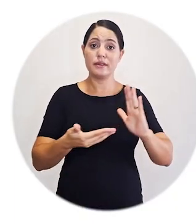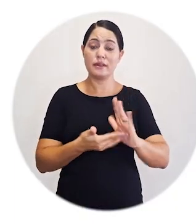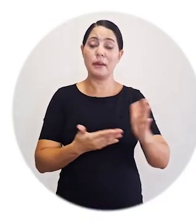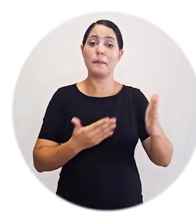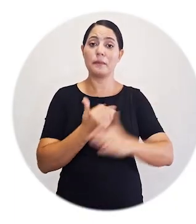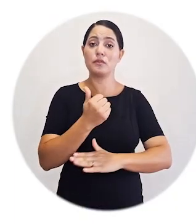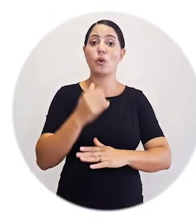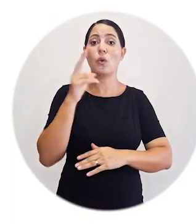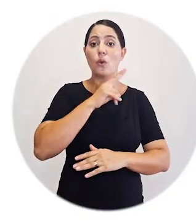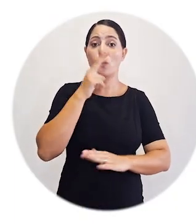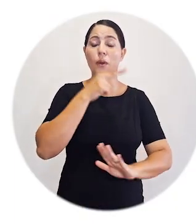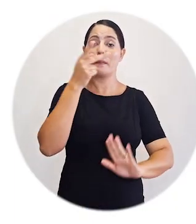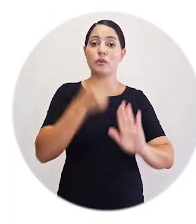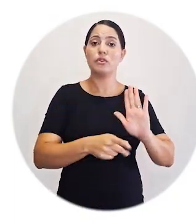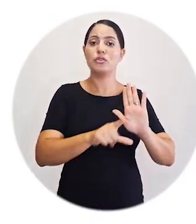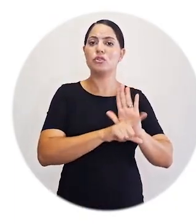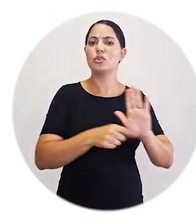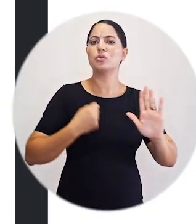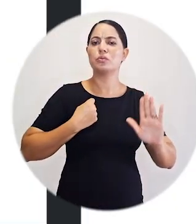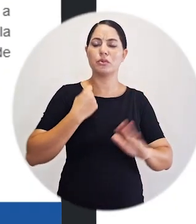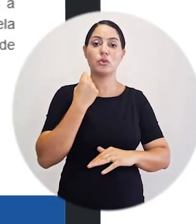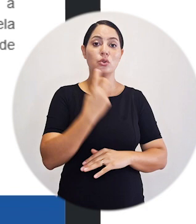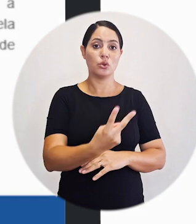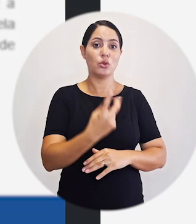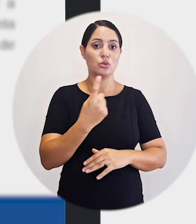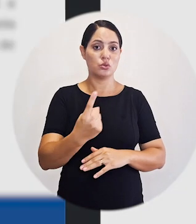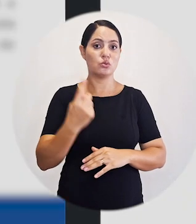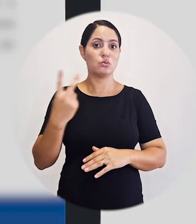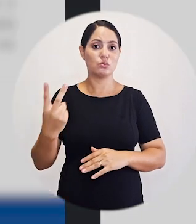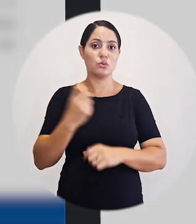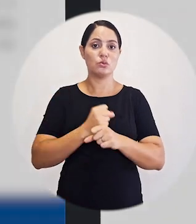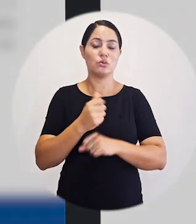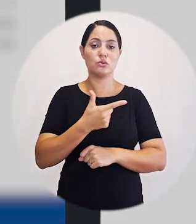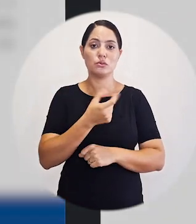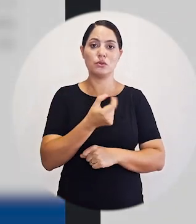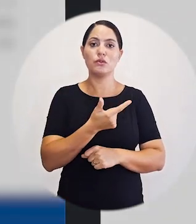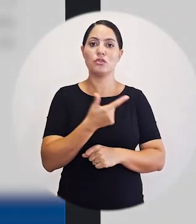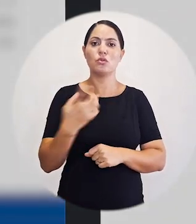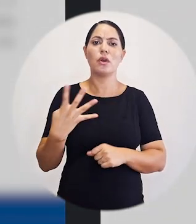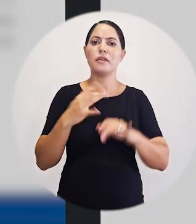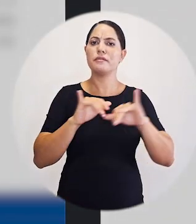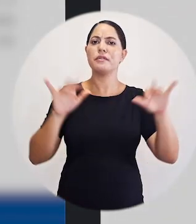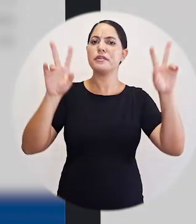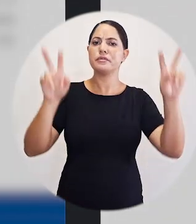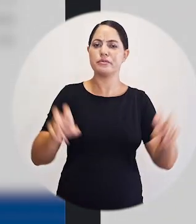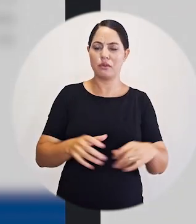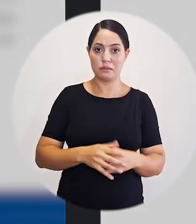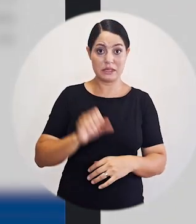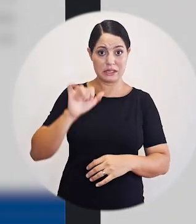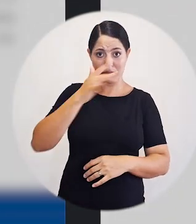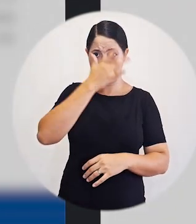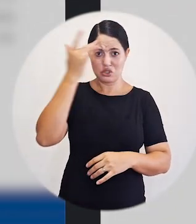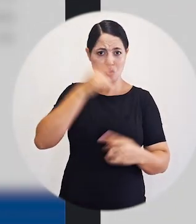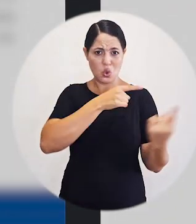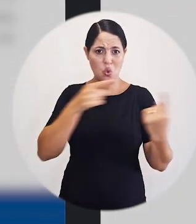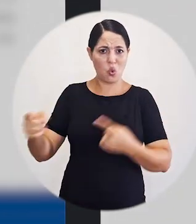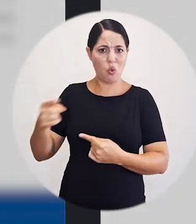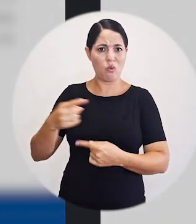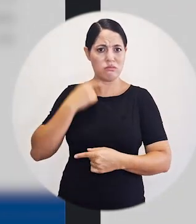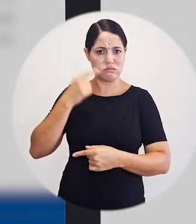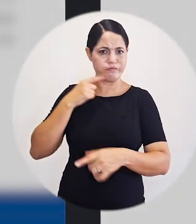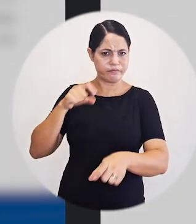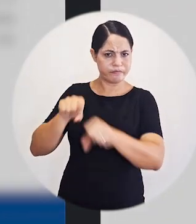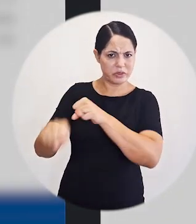dos Deputados da urgência do projeto de lei 212 de 2024, que visa incluir o homicídio qualificado contra advogados no Código